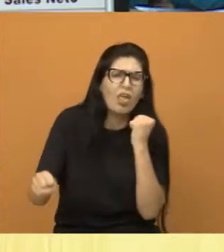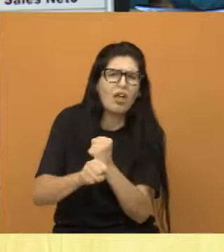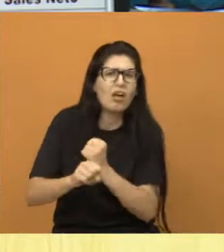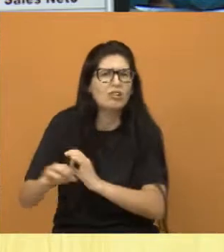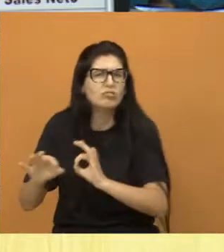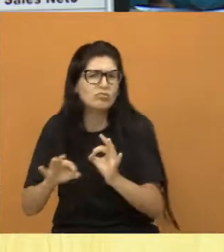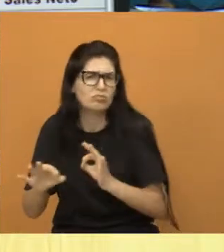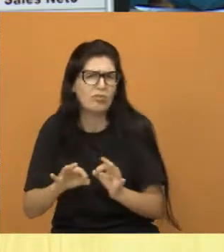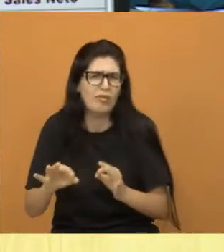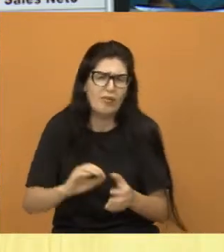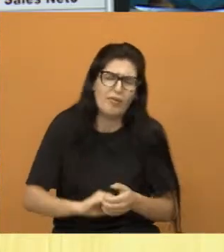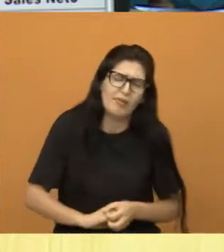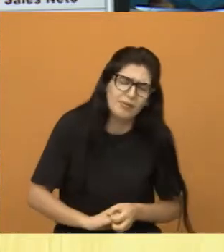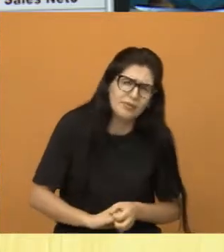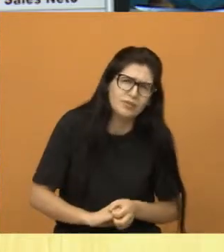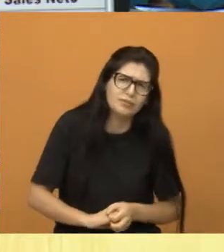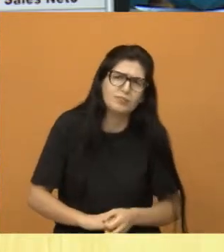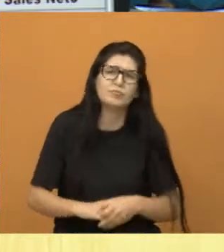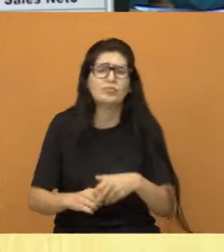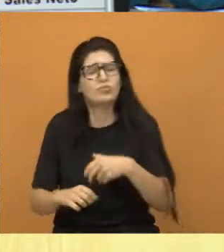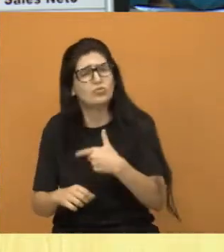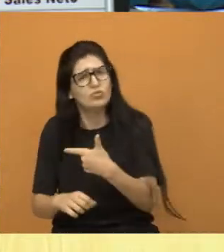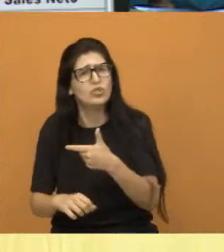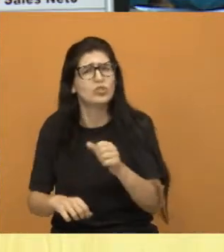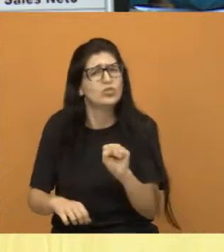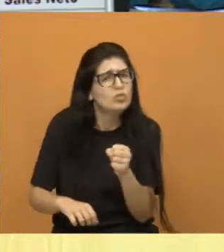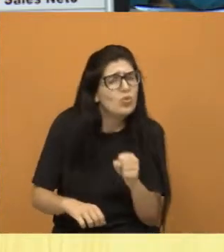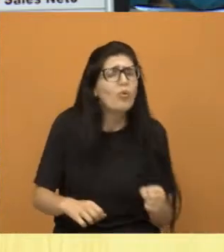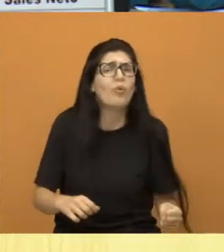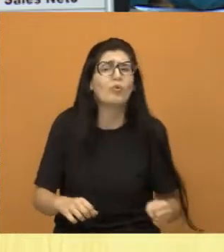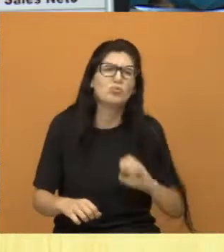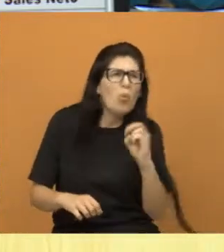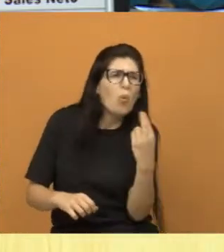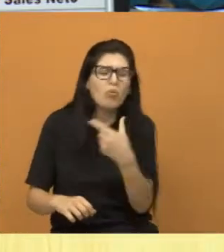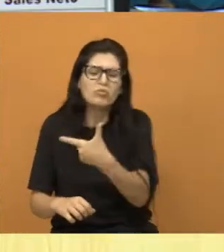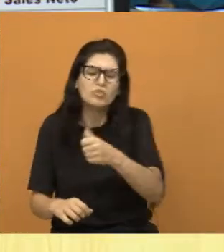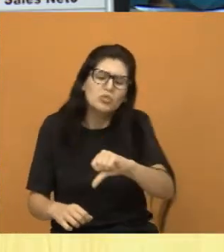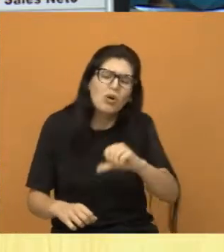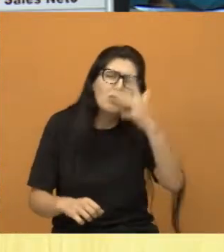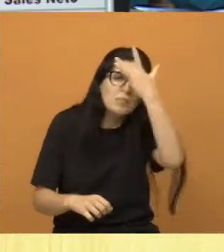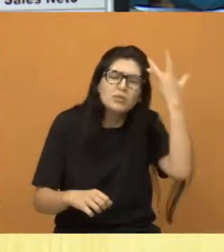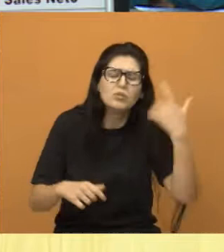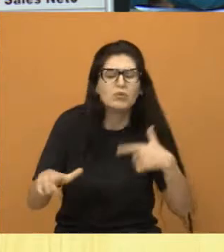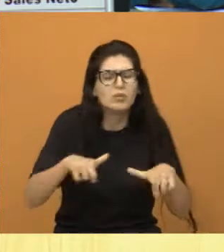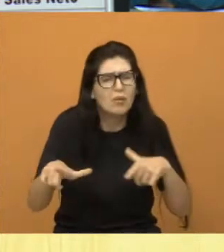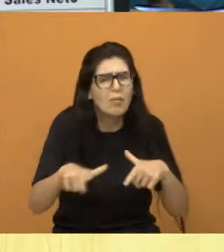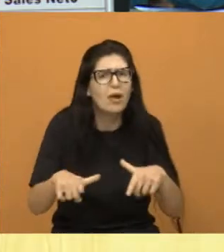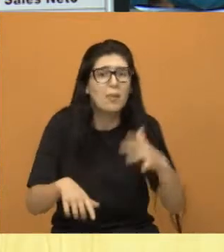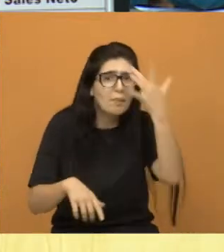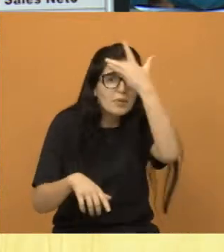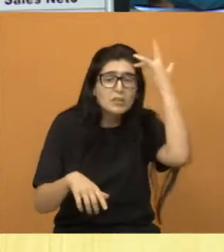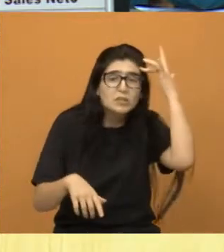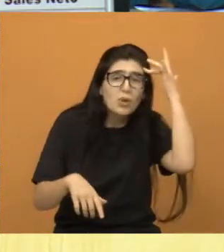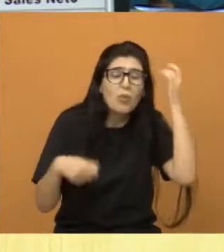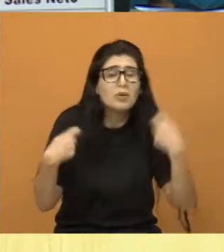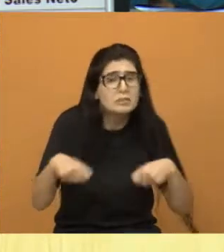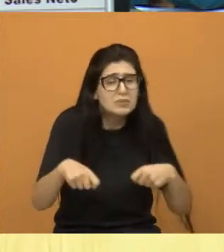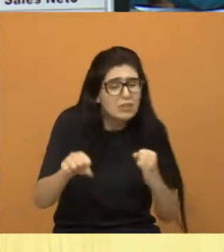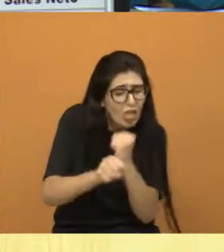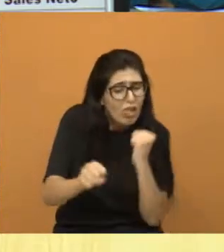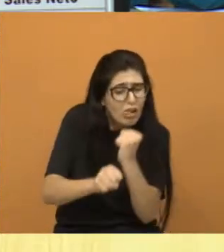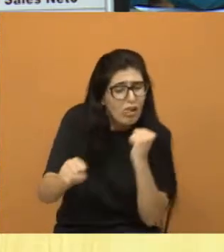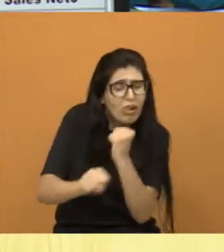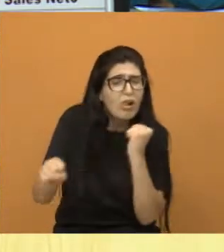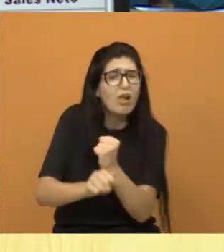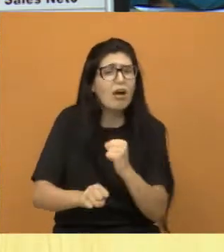boa parte desses 28, 29 cargos são engenheiros. São pessoas que executam, faz parte da formação